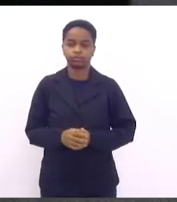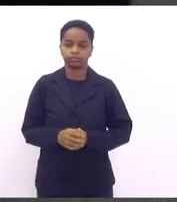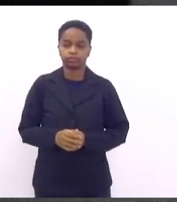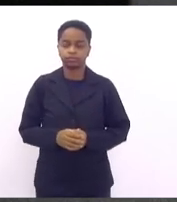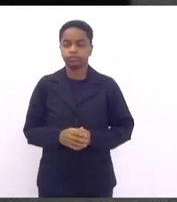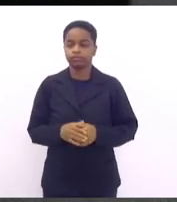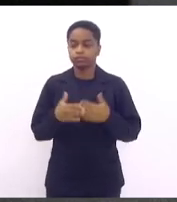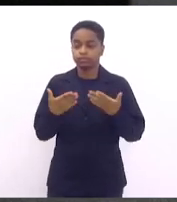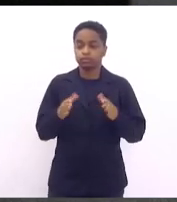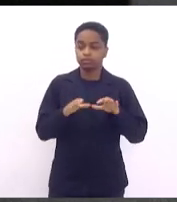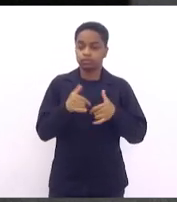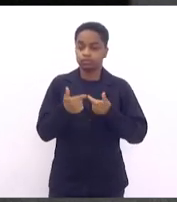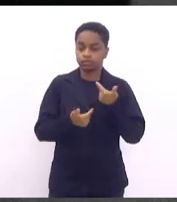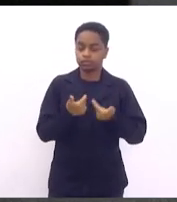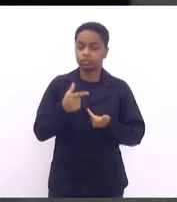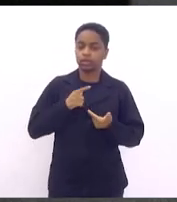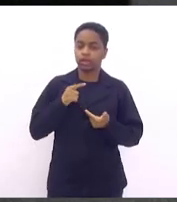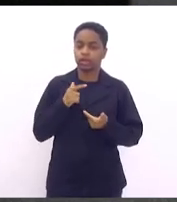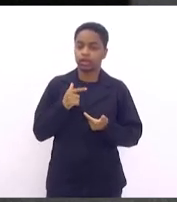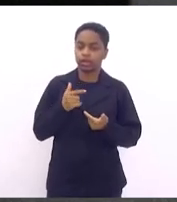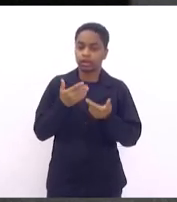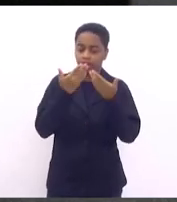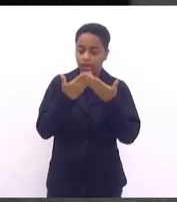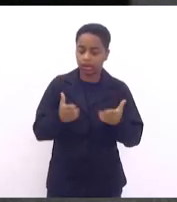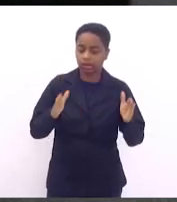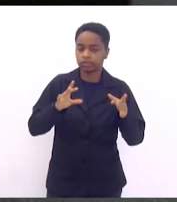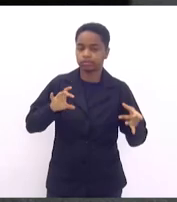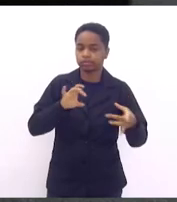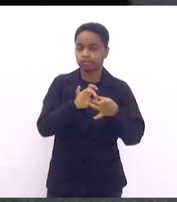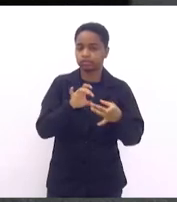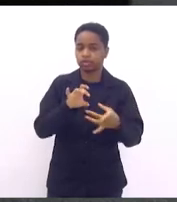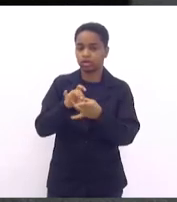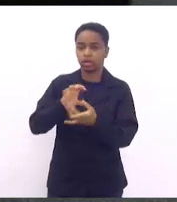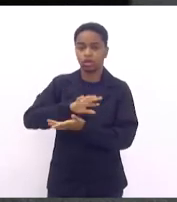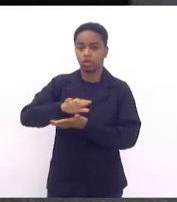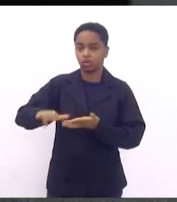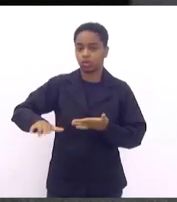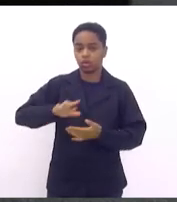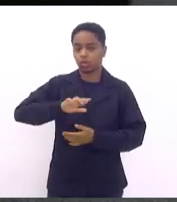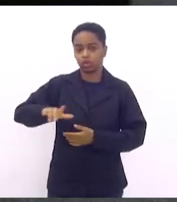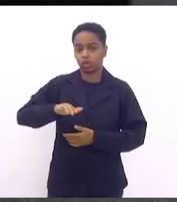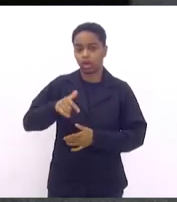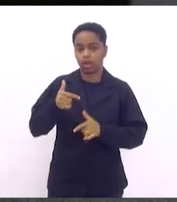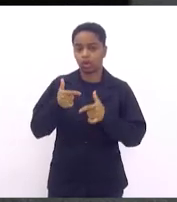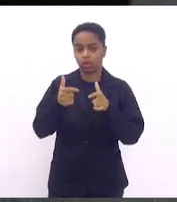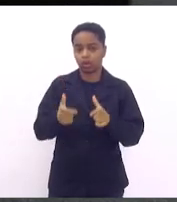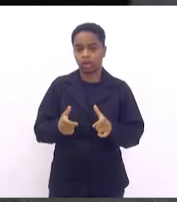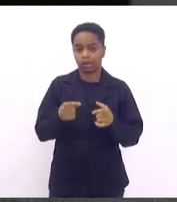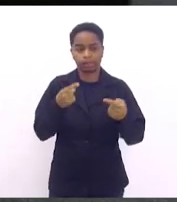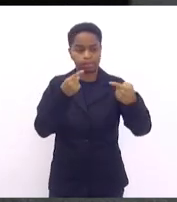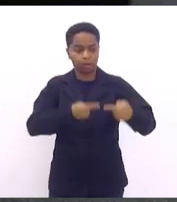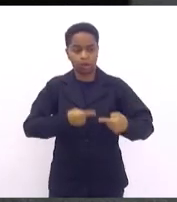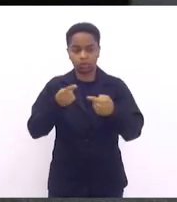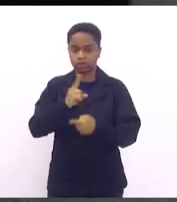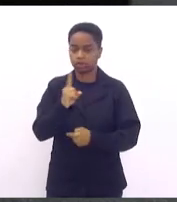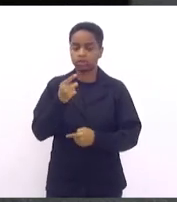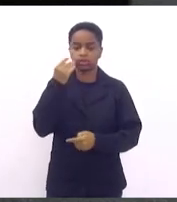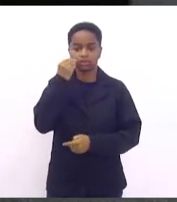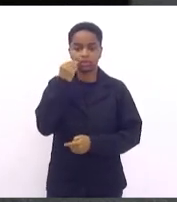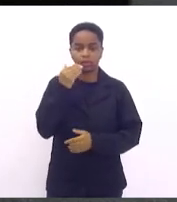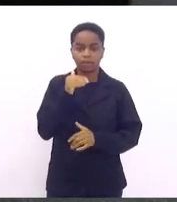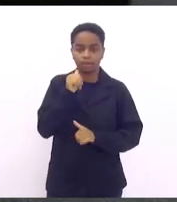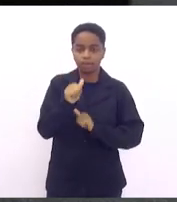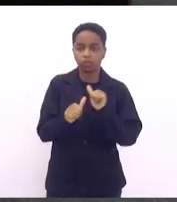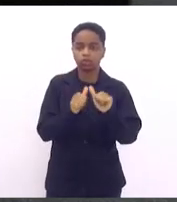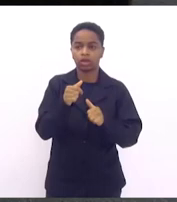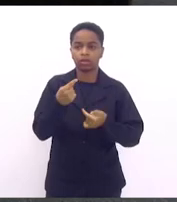essa frente parlamentar vai fazer um trabalho bem amplo de parceria, não é um espaço para a gente poder fazer um enfrentamento, pelo contrário, é de tentar mudar